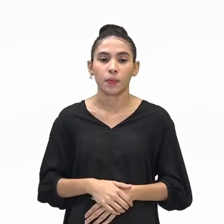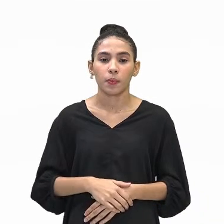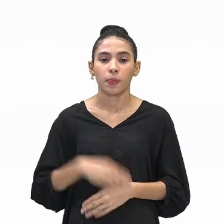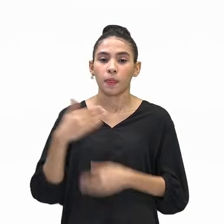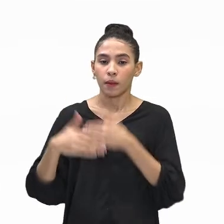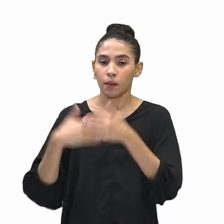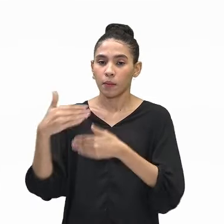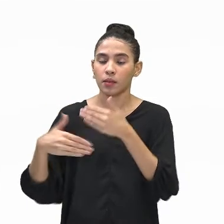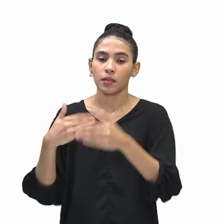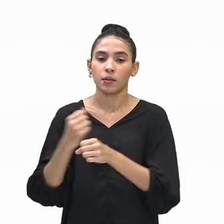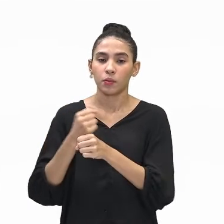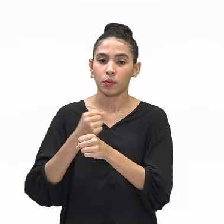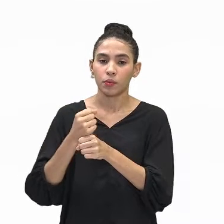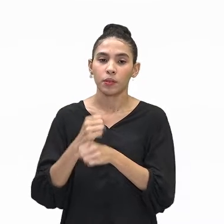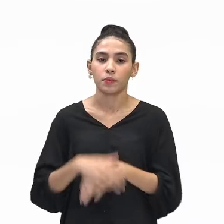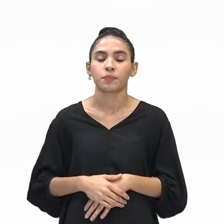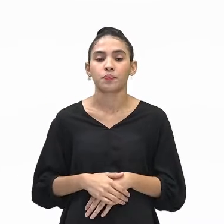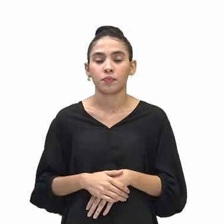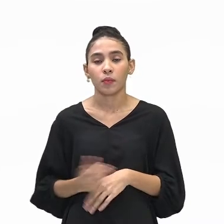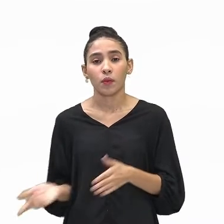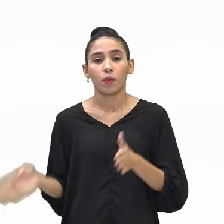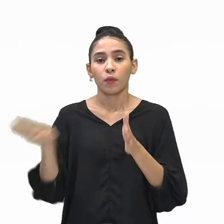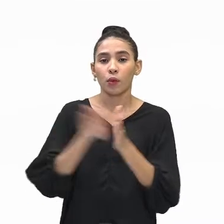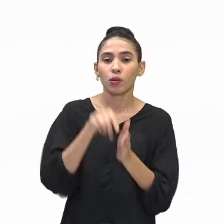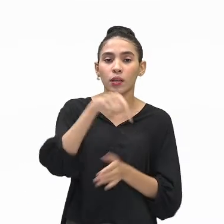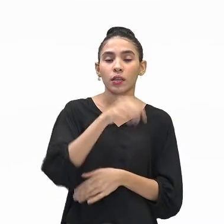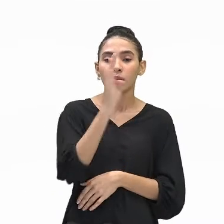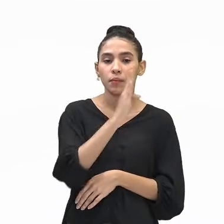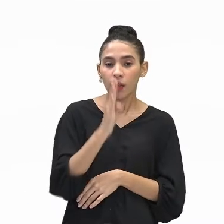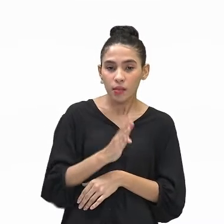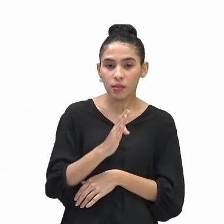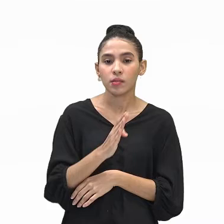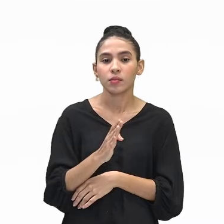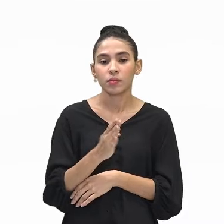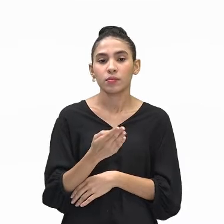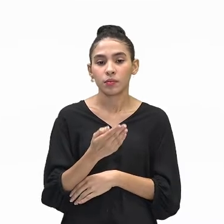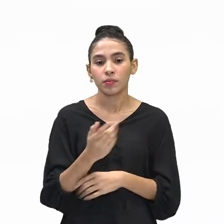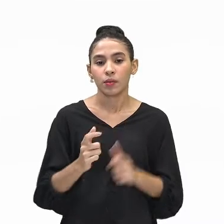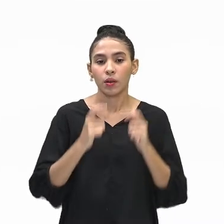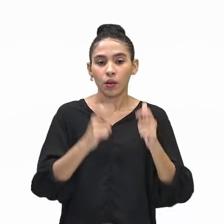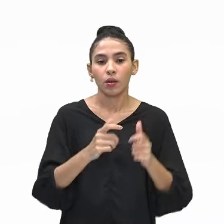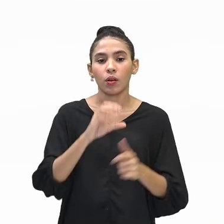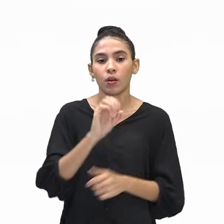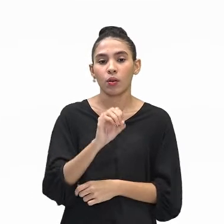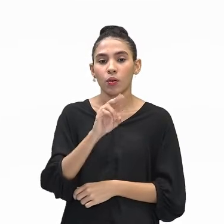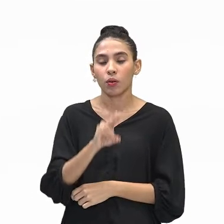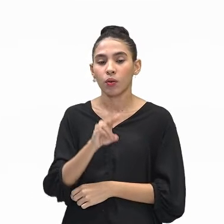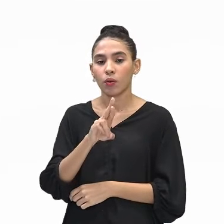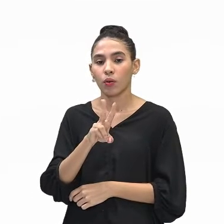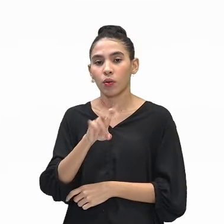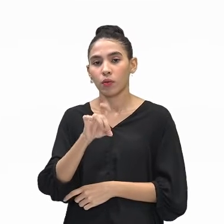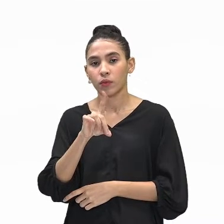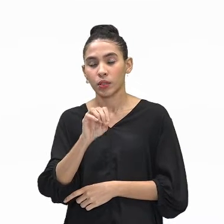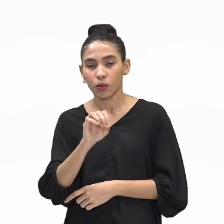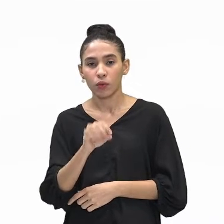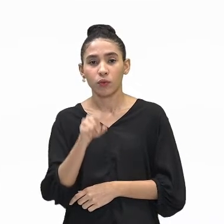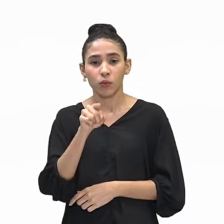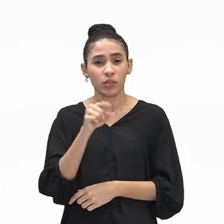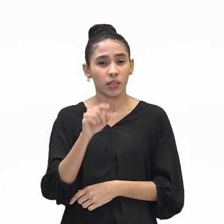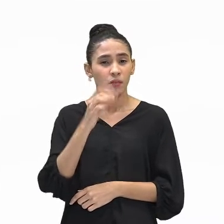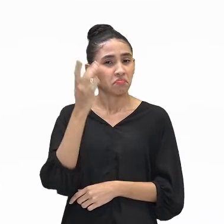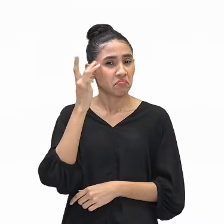passados uns anos, é enviado ao Brasil novamente para ocupar o cargo de ouvidor. Para quem não sabe, o cargo de